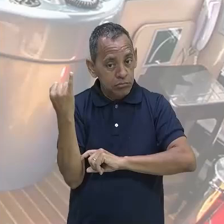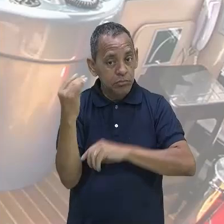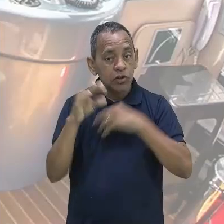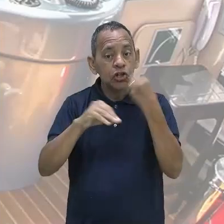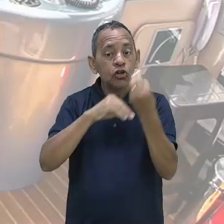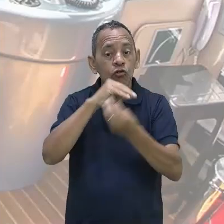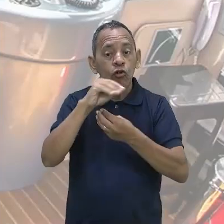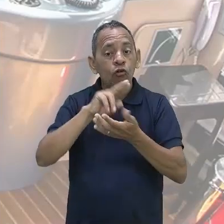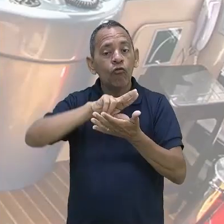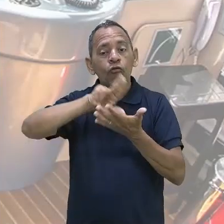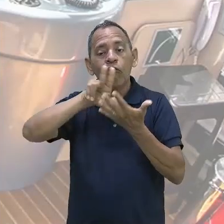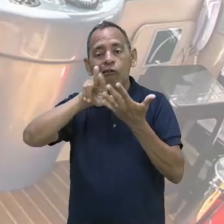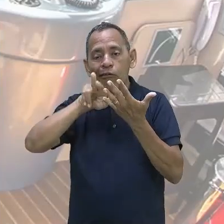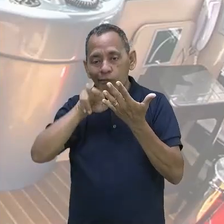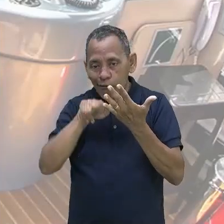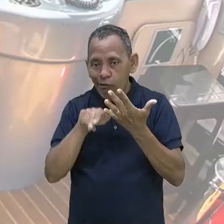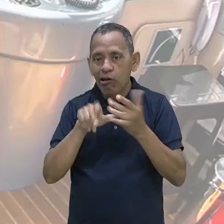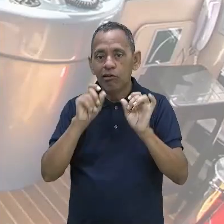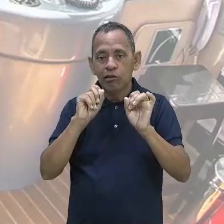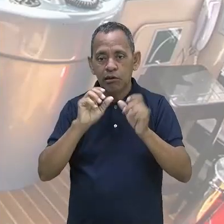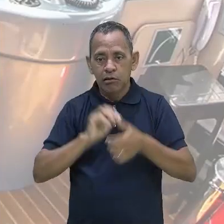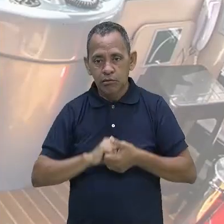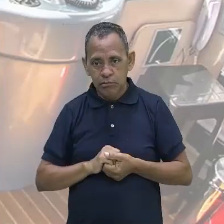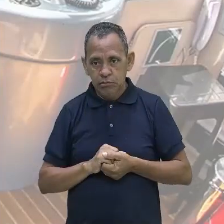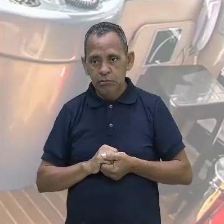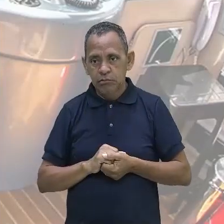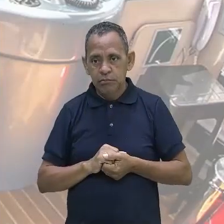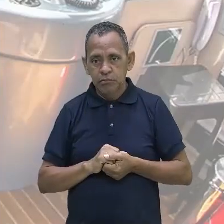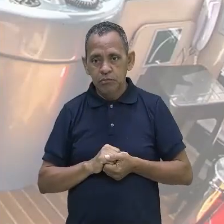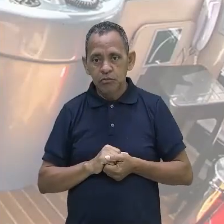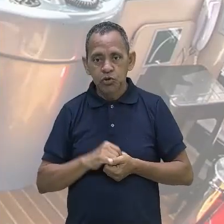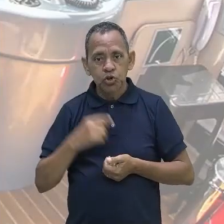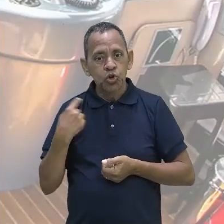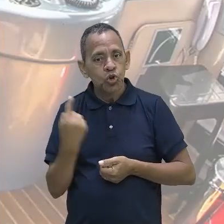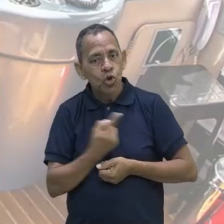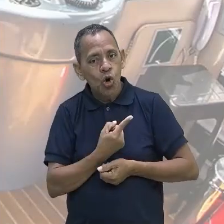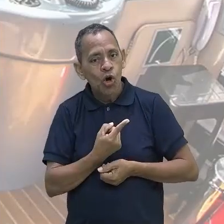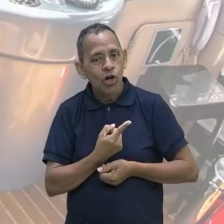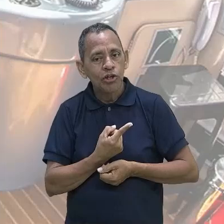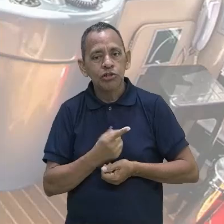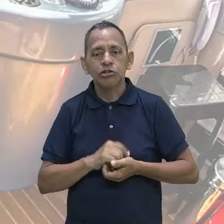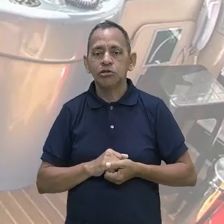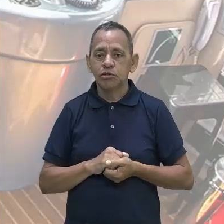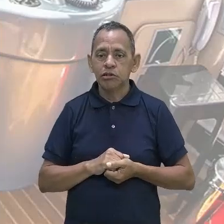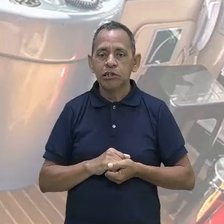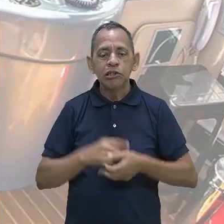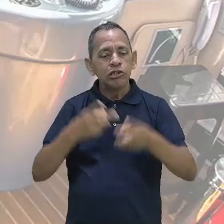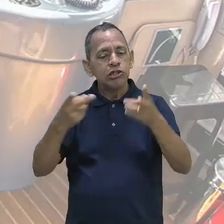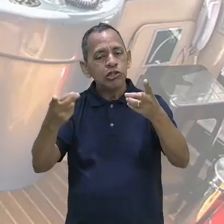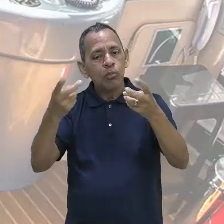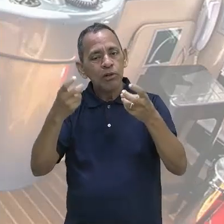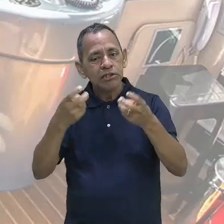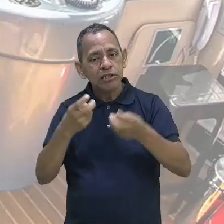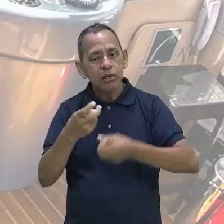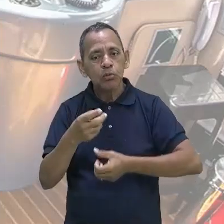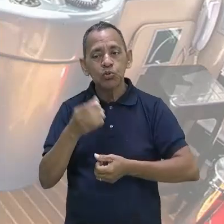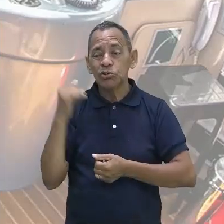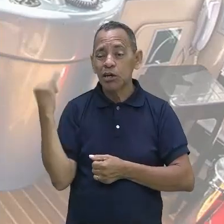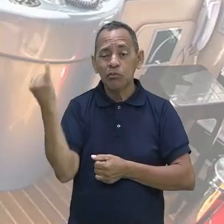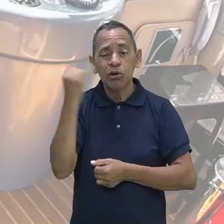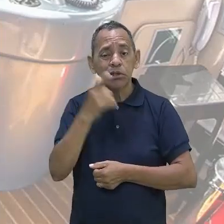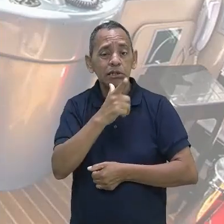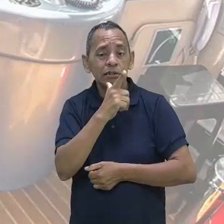vezes, nós falamos aqui e nós não percebemos como é importante falarmos da água e também